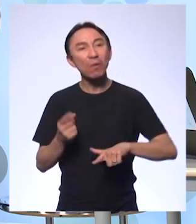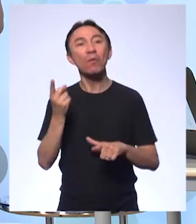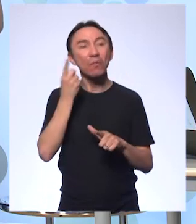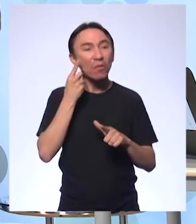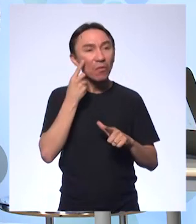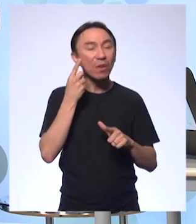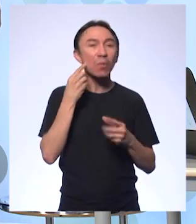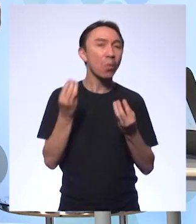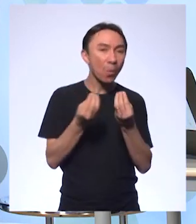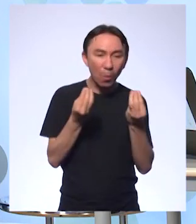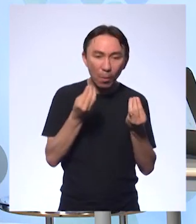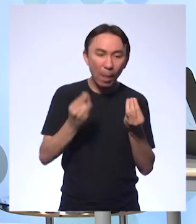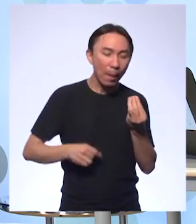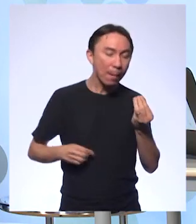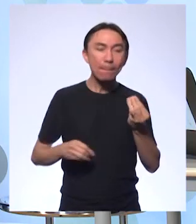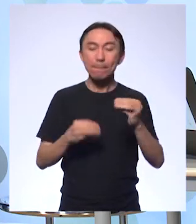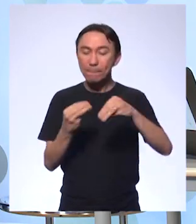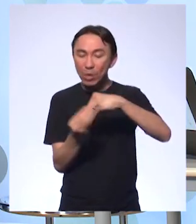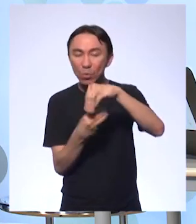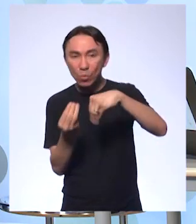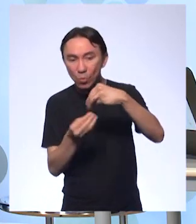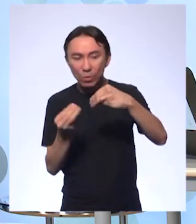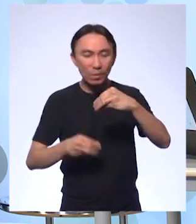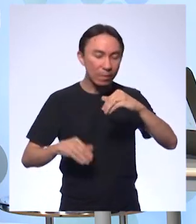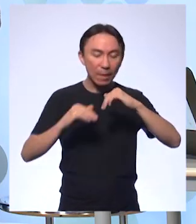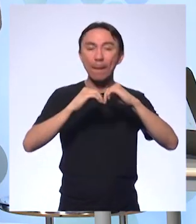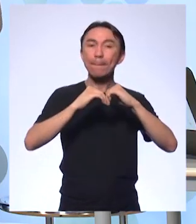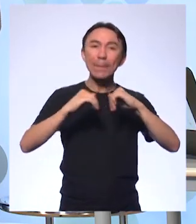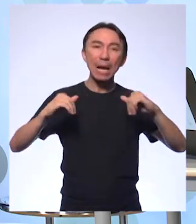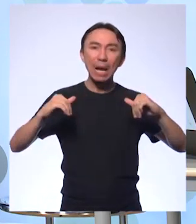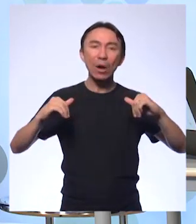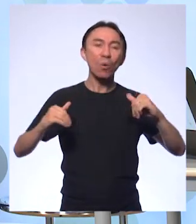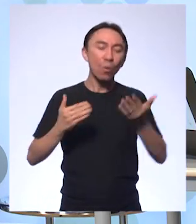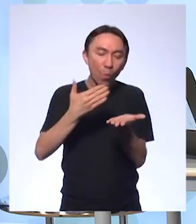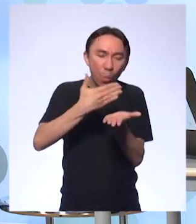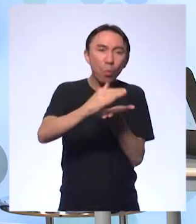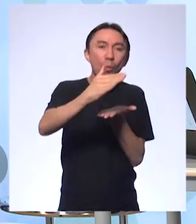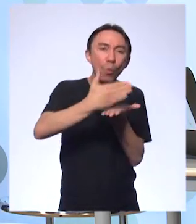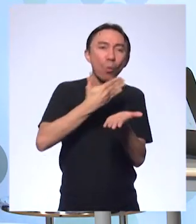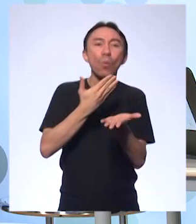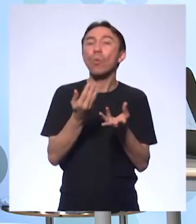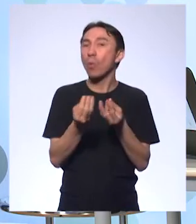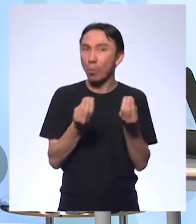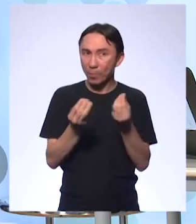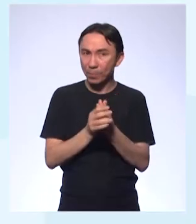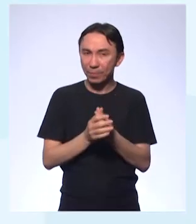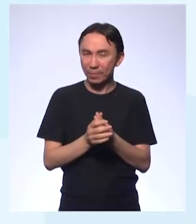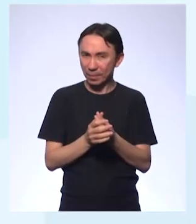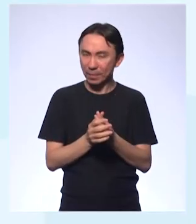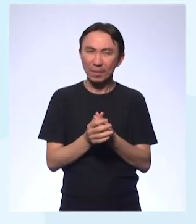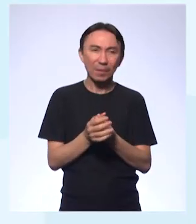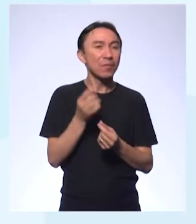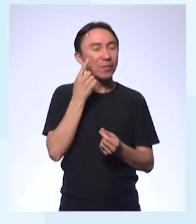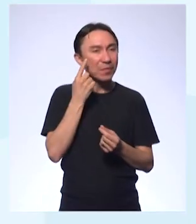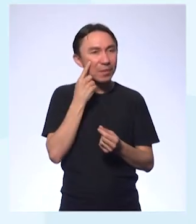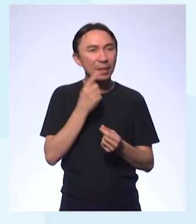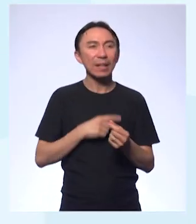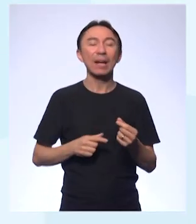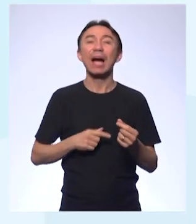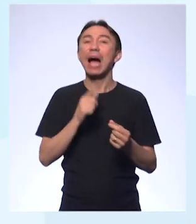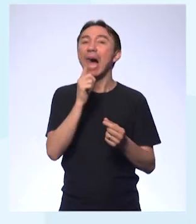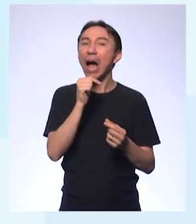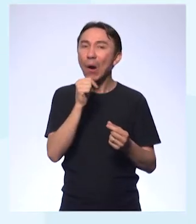parte de separação de mistura e como que é essa aplicação, tá ok? Então, vamos só olhar aqui quais são as etapas, né? A água,